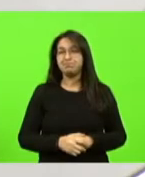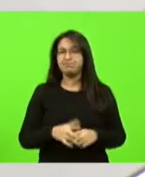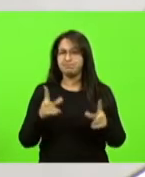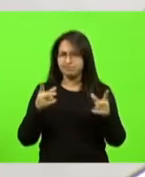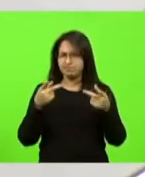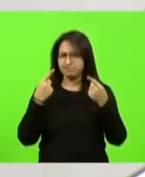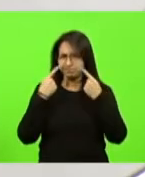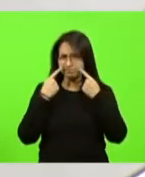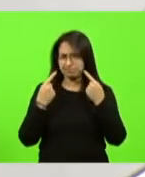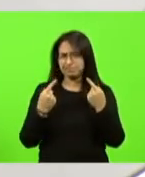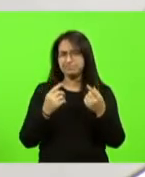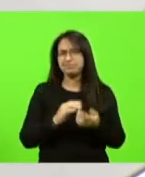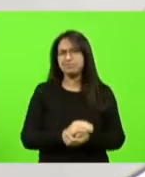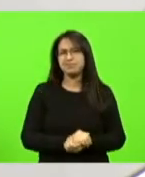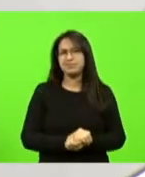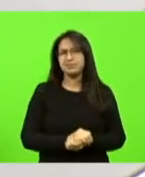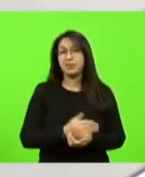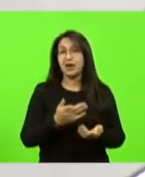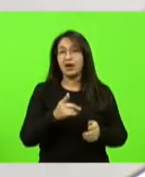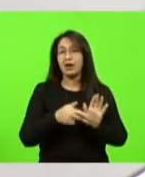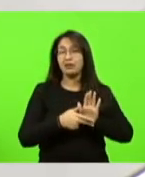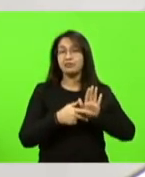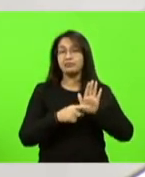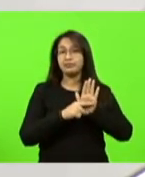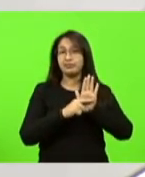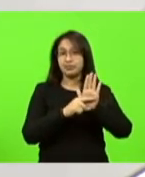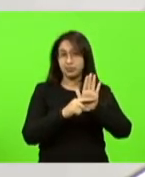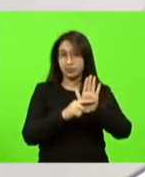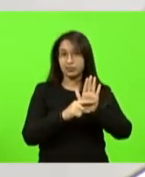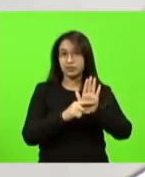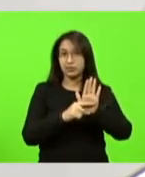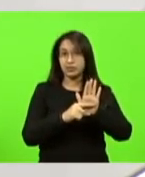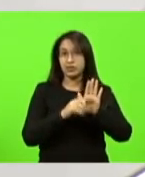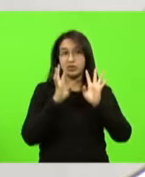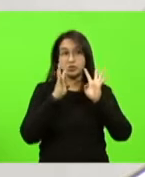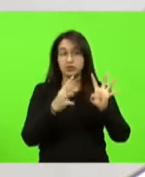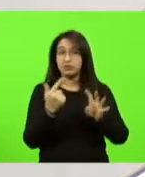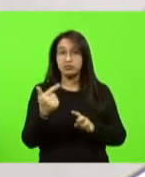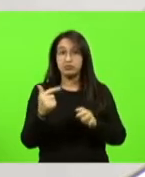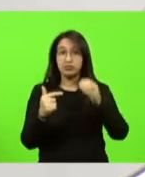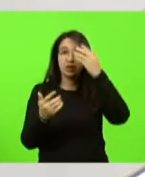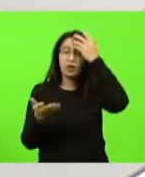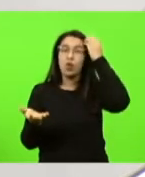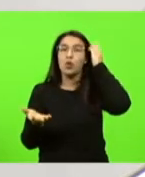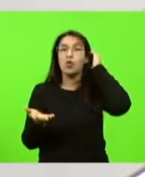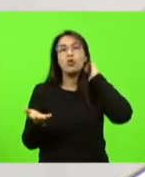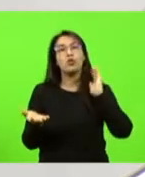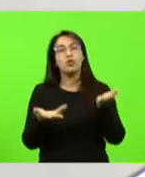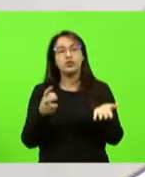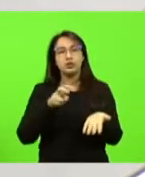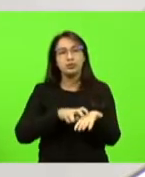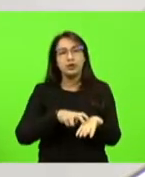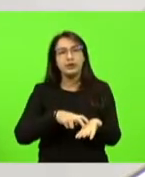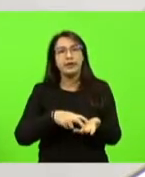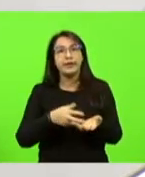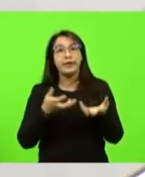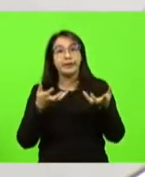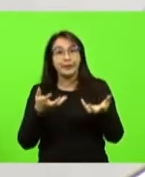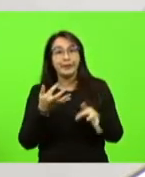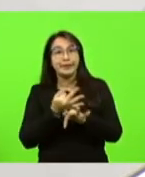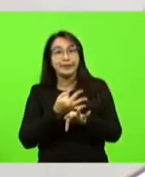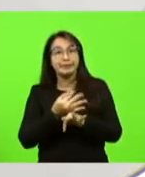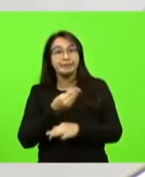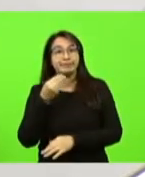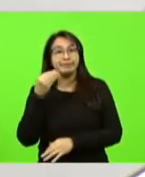nota pública de uma rede de controle que não foi ouvida. Hoje de manhã eu tentei pedir uma diligência para esse